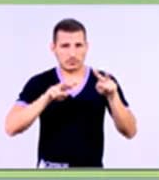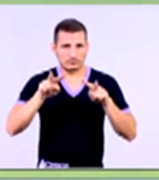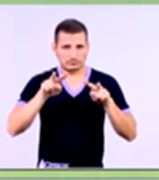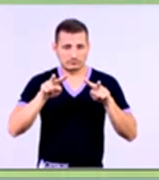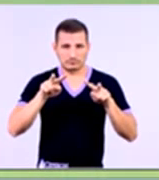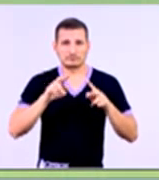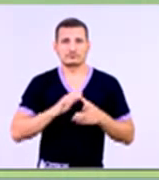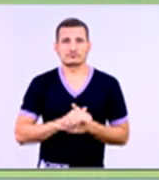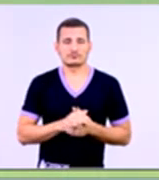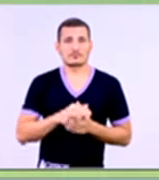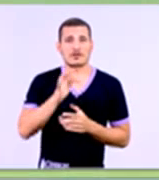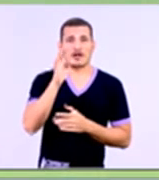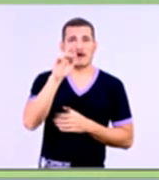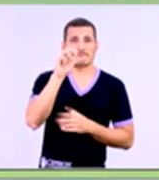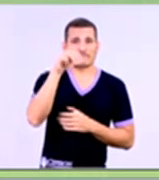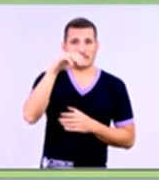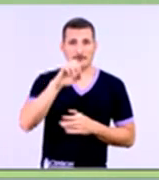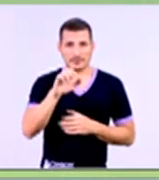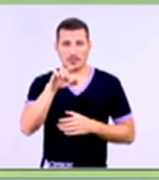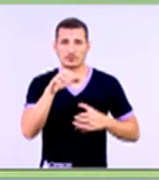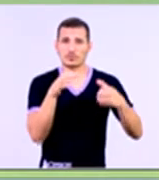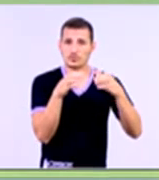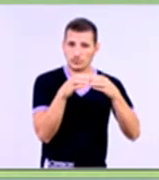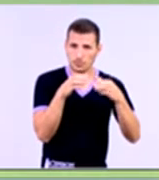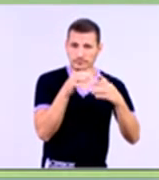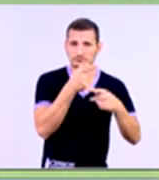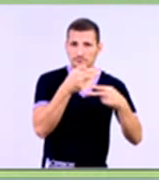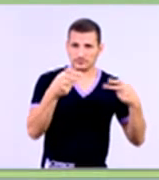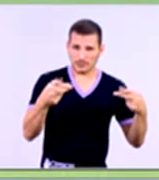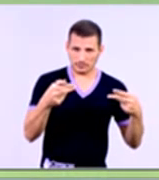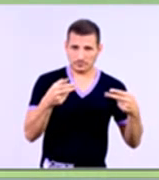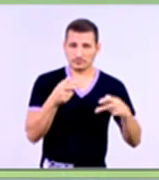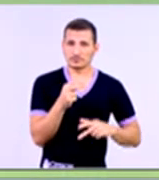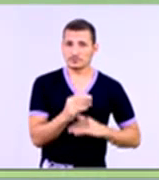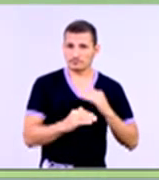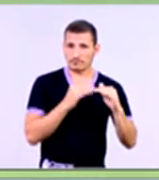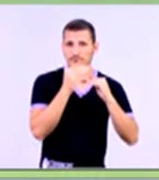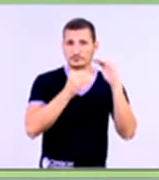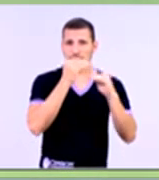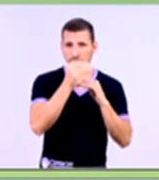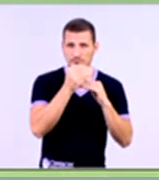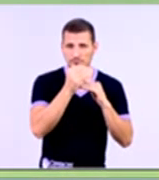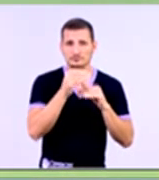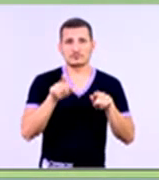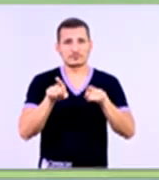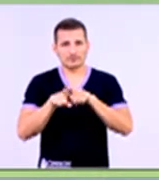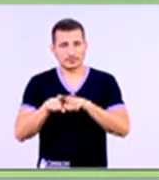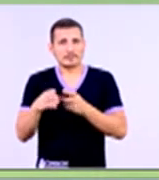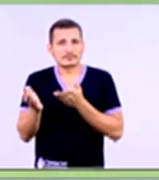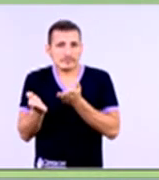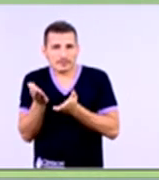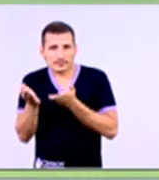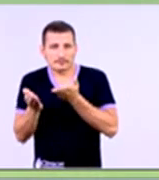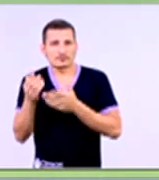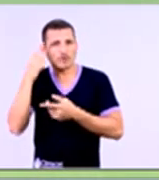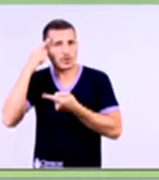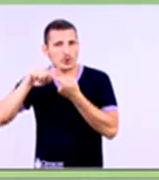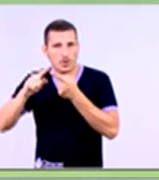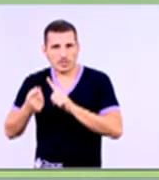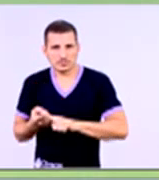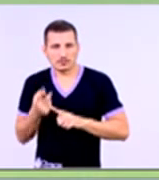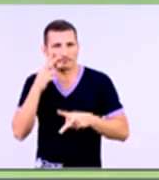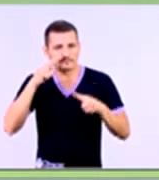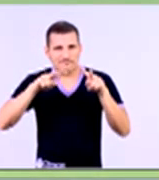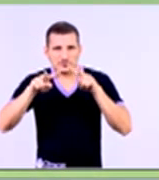tempo. Um framework, que é um conjunto de recursos pré-desenvolvidos, e está tratando também sobre a lógica visual, ou